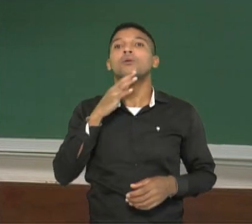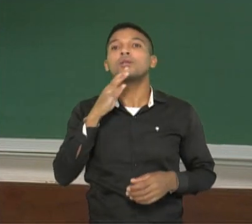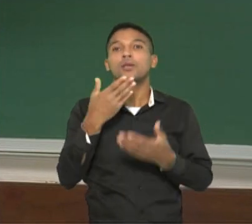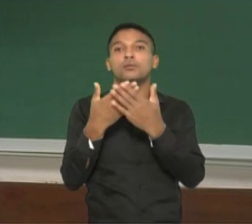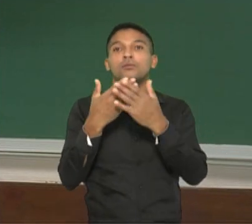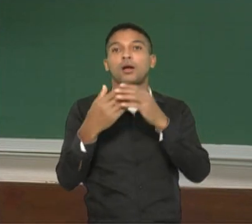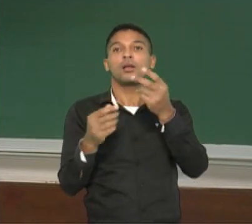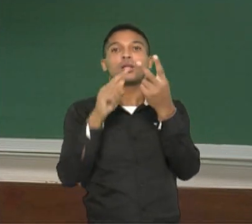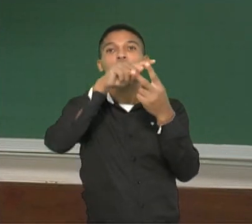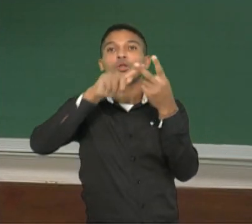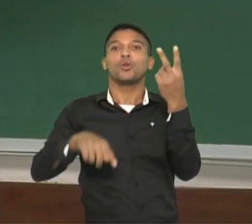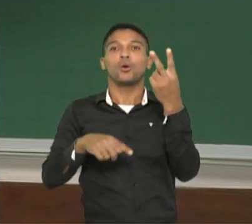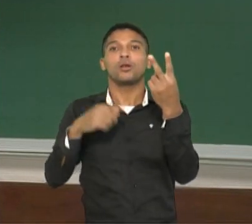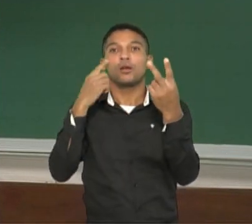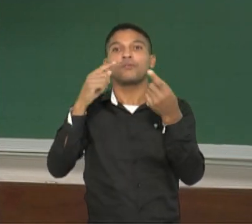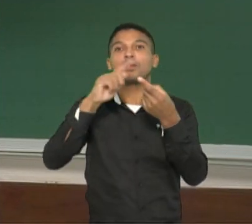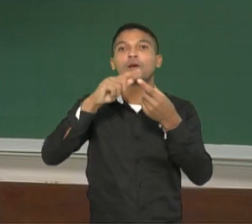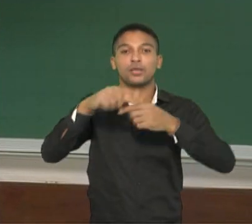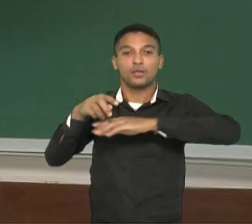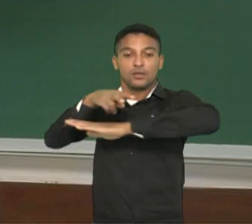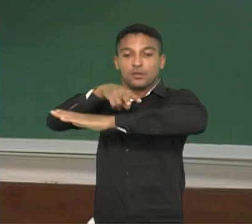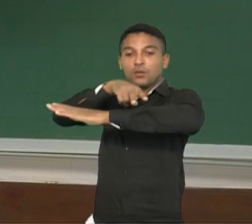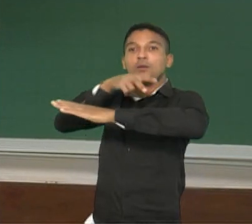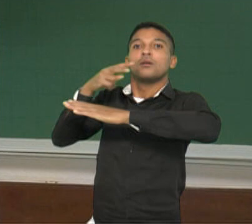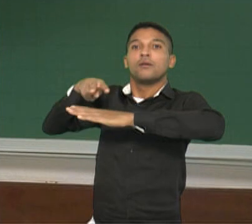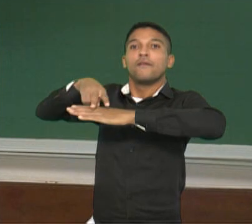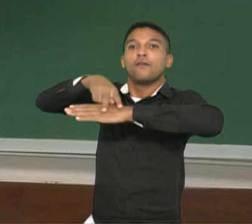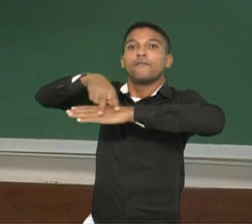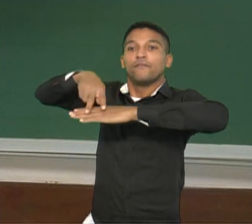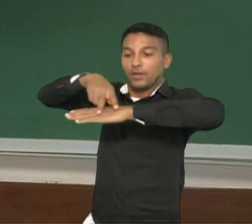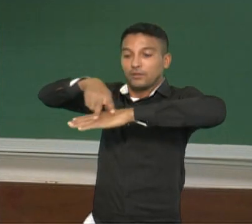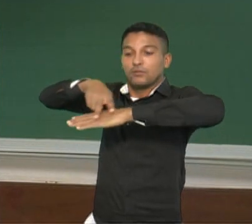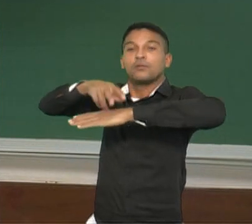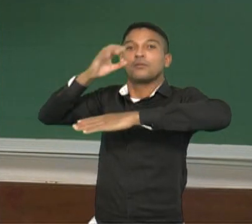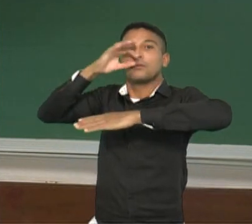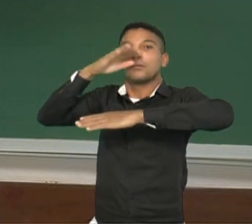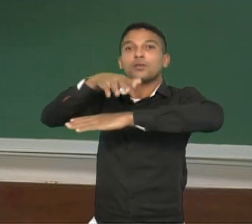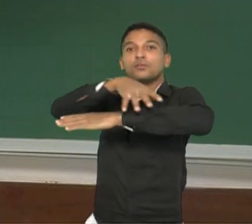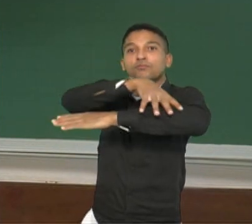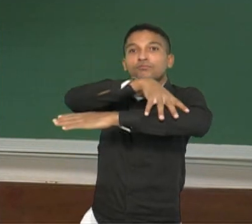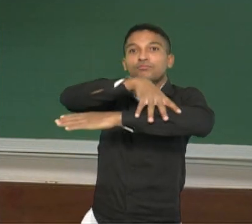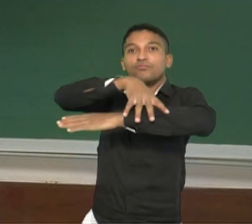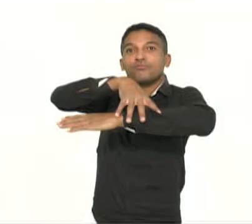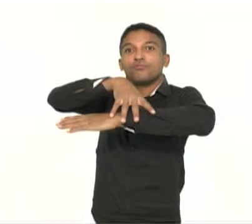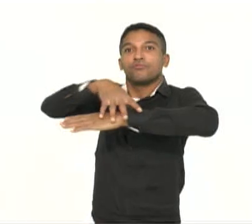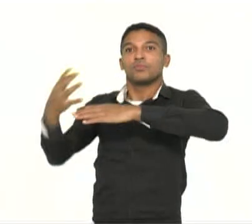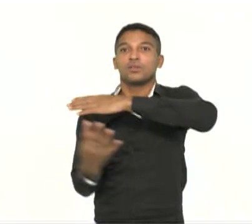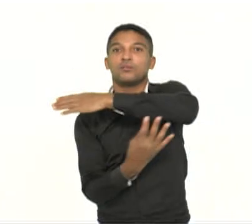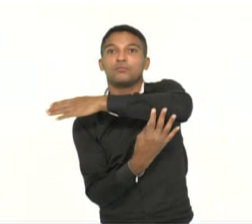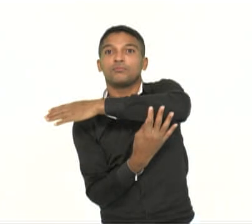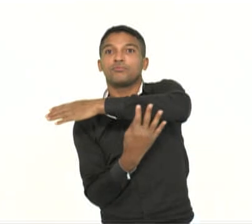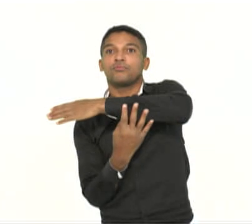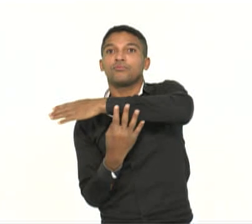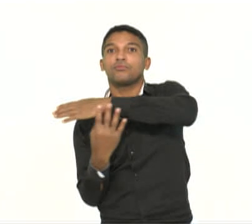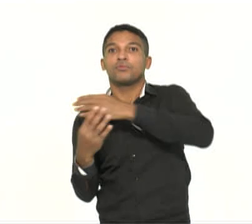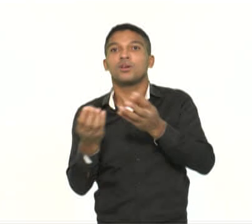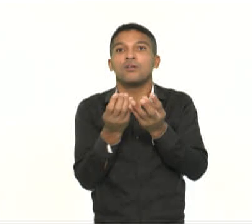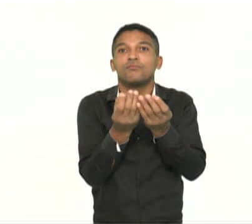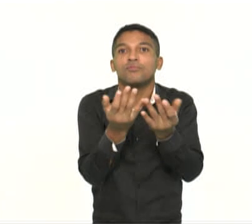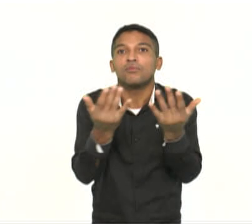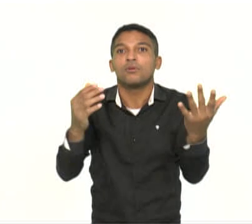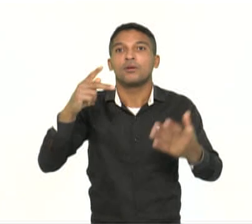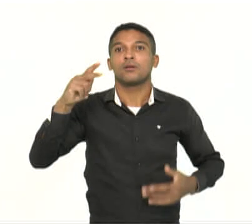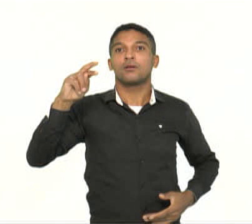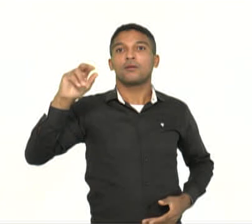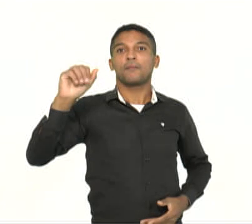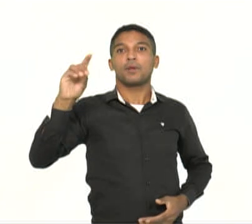que falei aqui, que são as pradarias e os mares de morros. Agora aqui na tela também, a definição de domínio morfoclimático, que nada